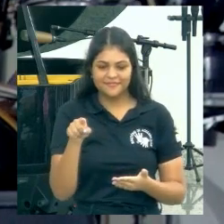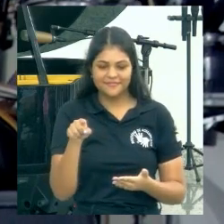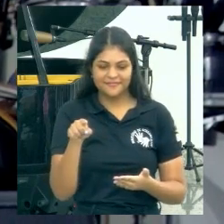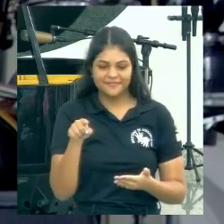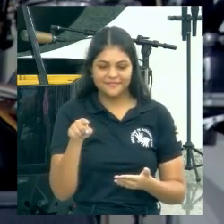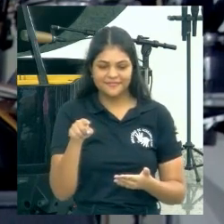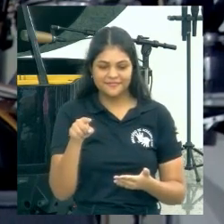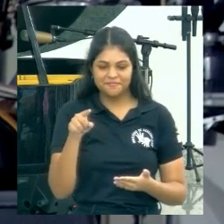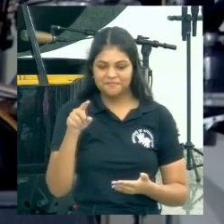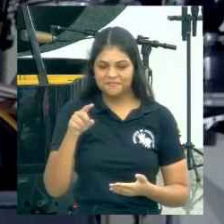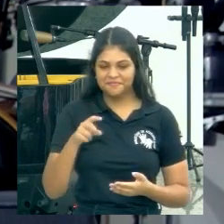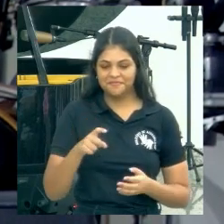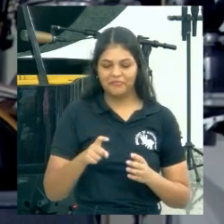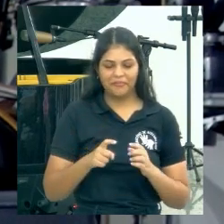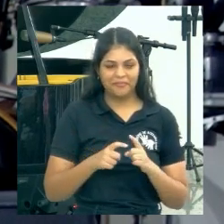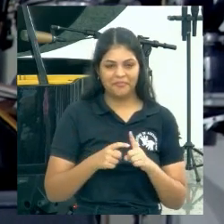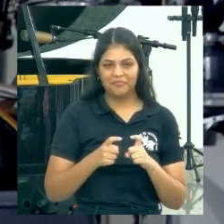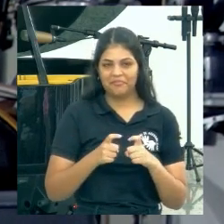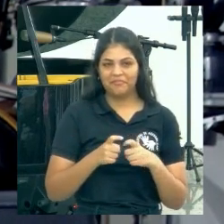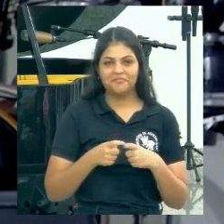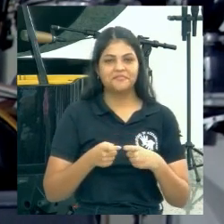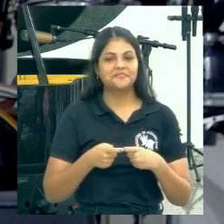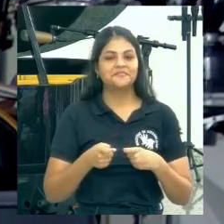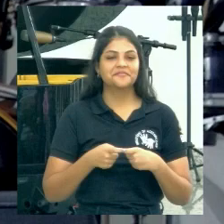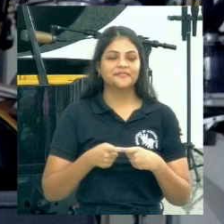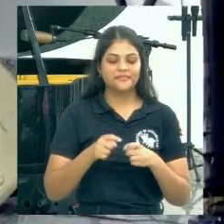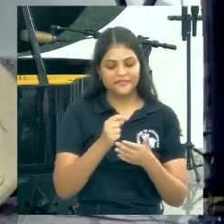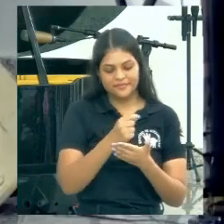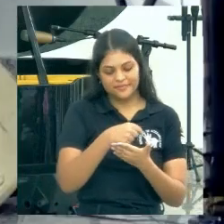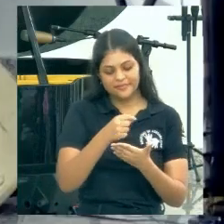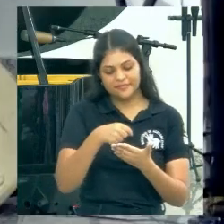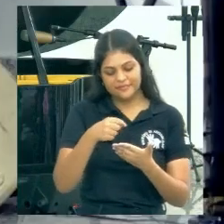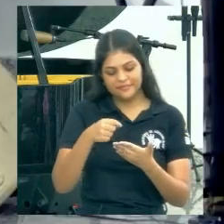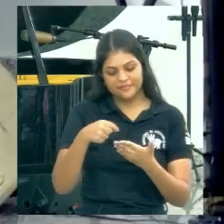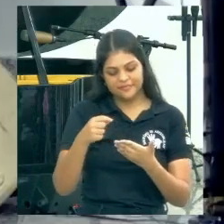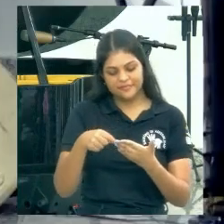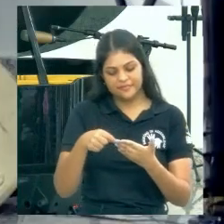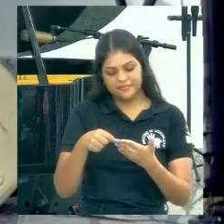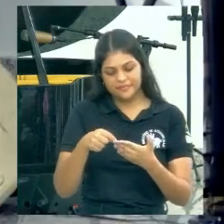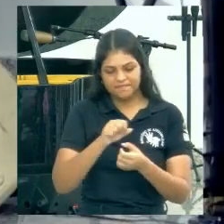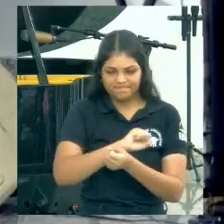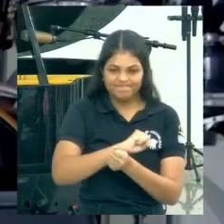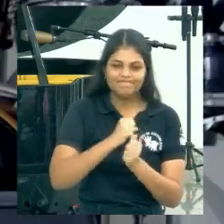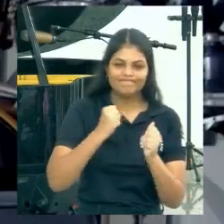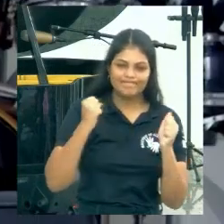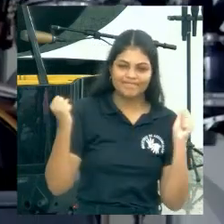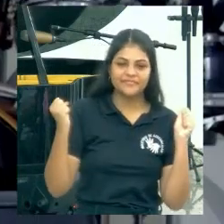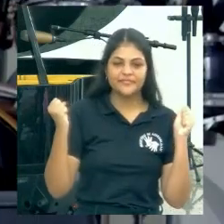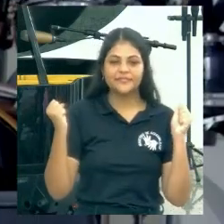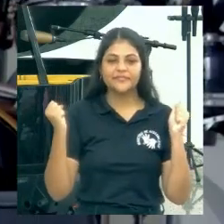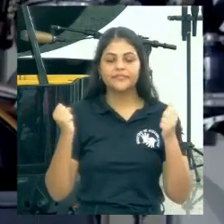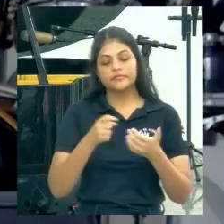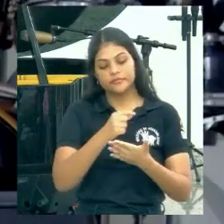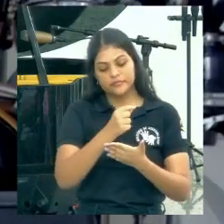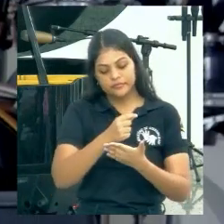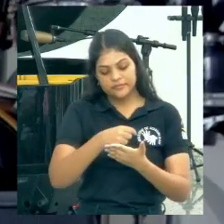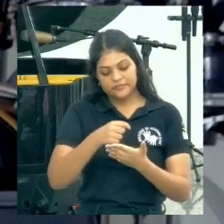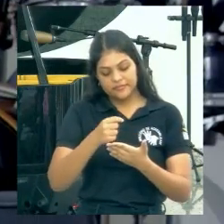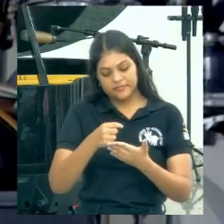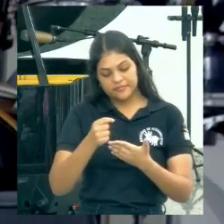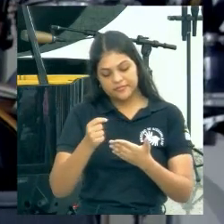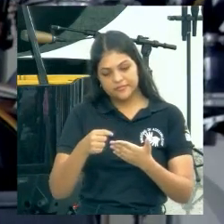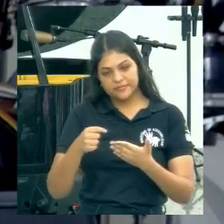médicos. Carta de alforria, o sonho daquele que era escravo, carta de divórcio, que tantas vezes aparece no